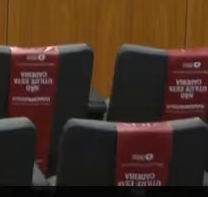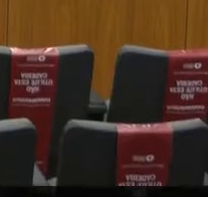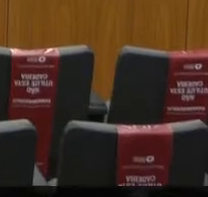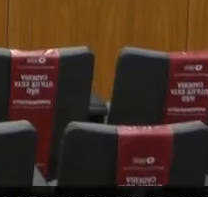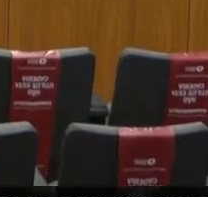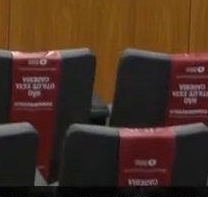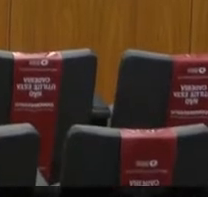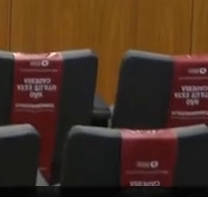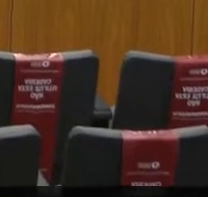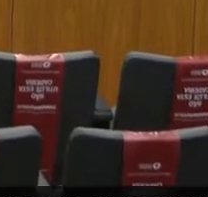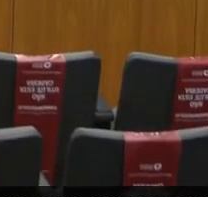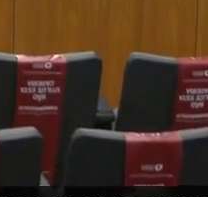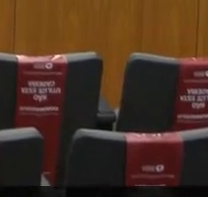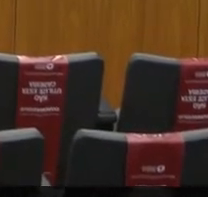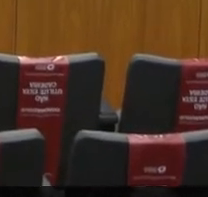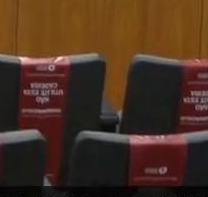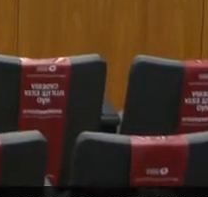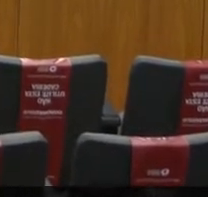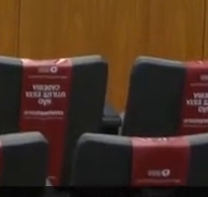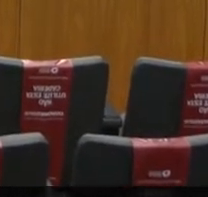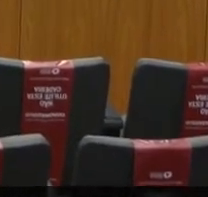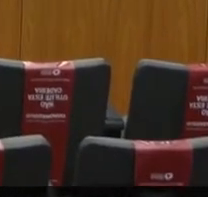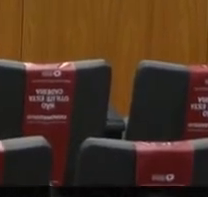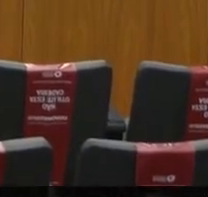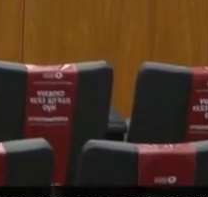efetividade da Norma híbrida